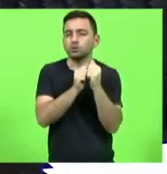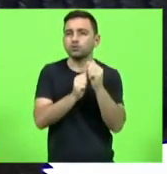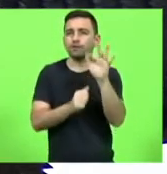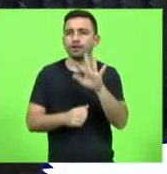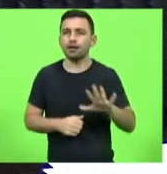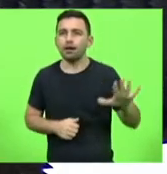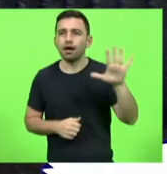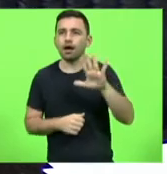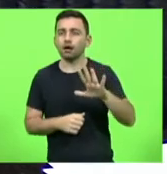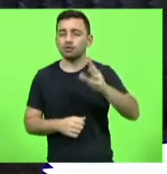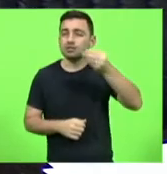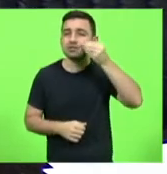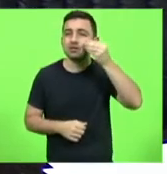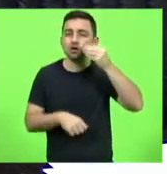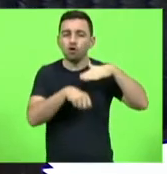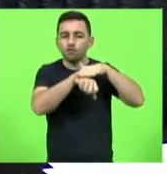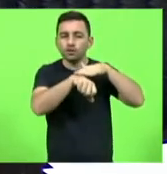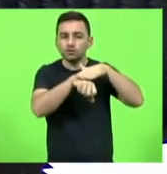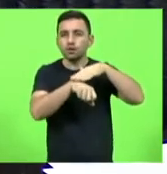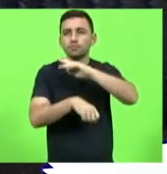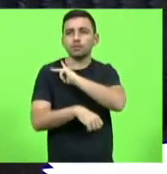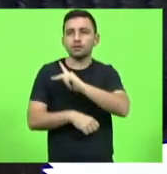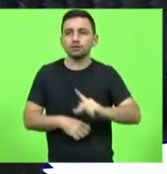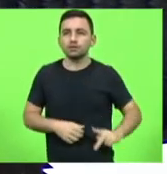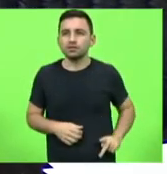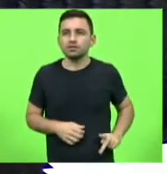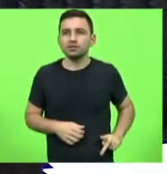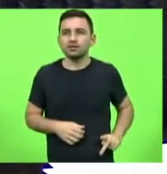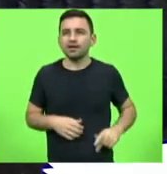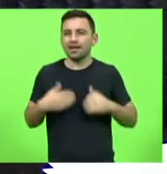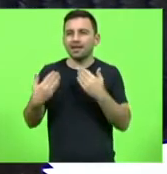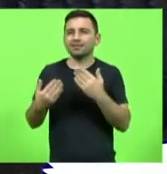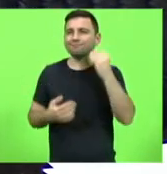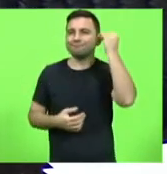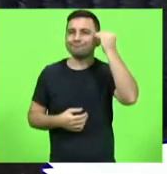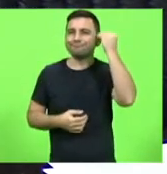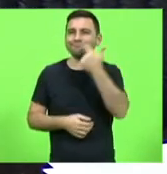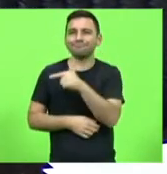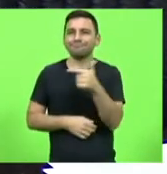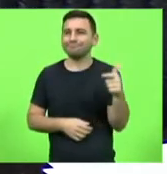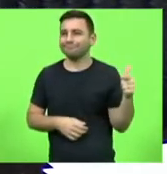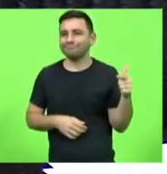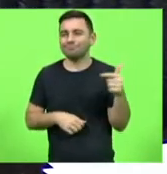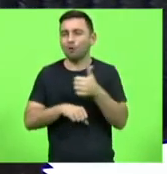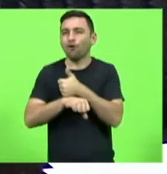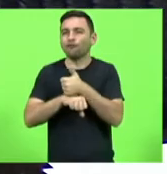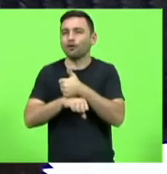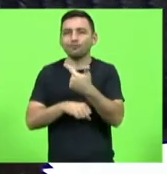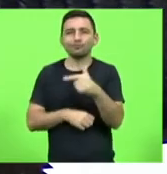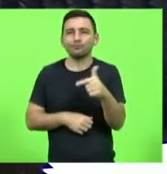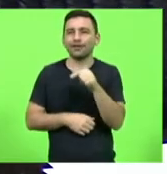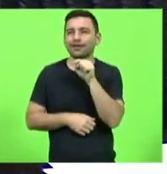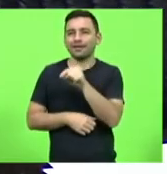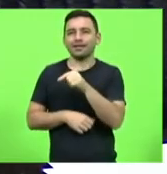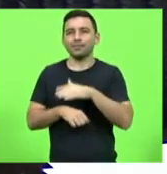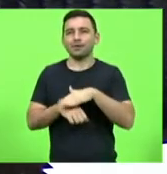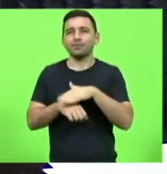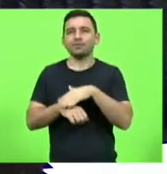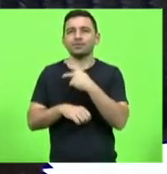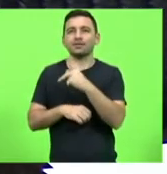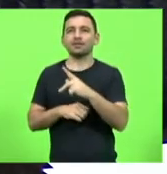tentando falar com o presidente, e é tão inexperiente, tão amador, que foi fazer um gesto, fazer